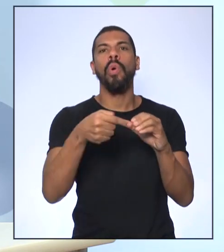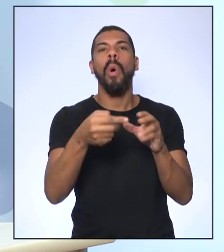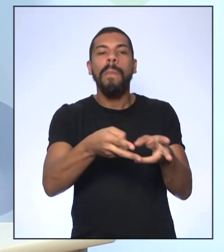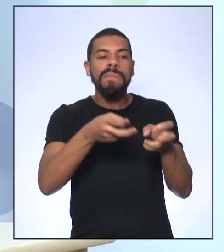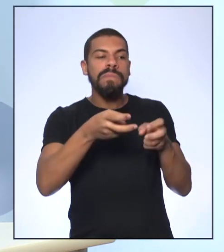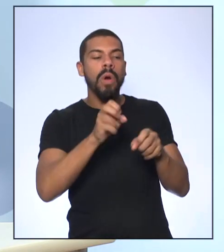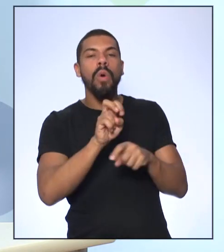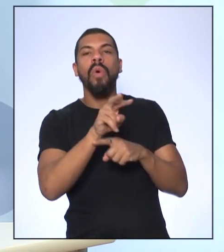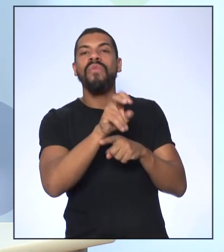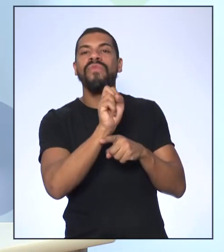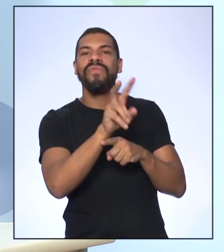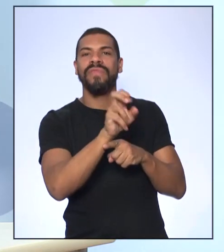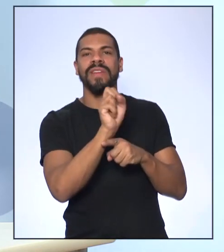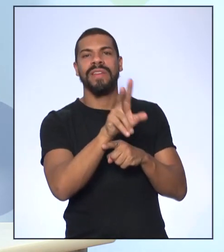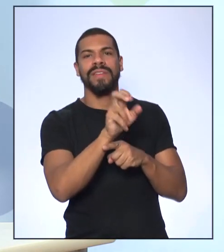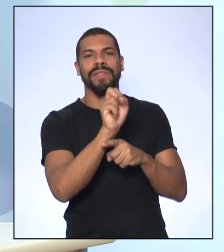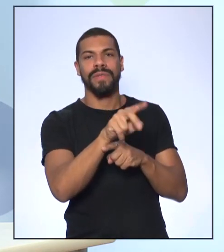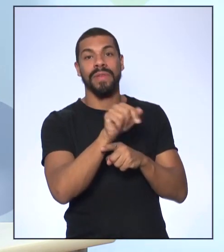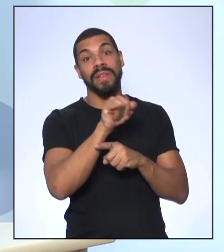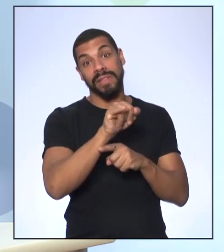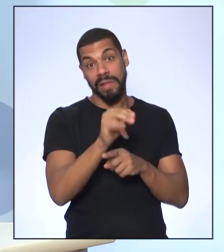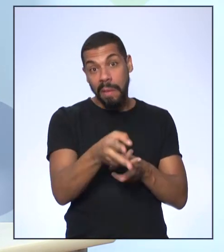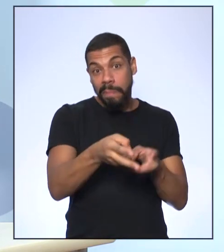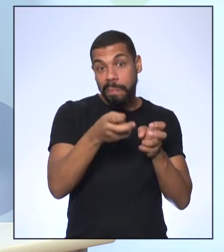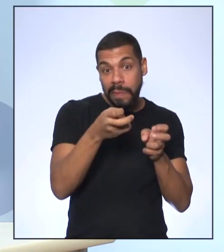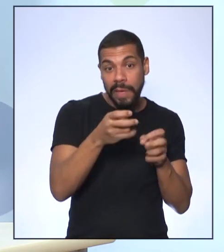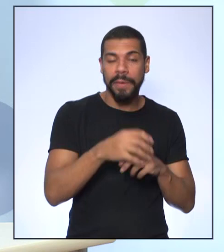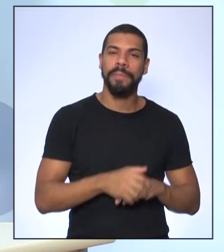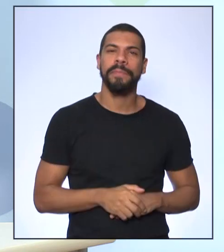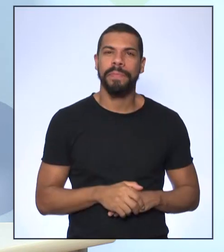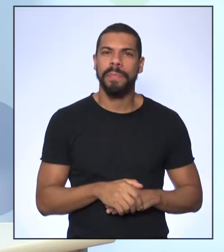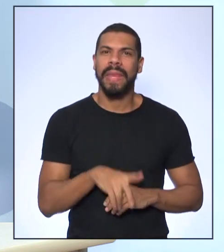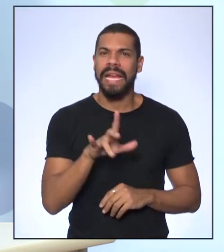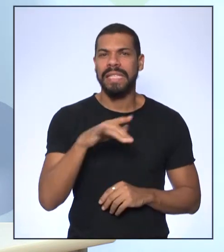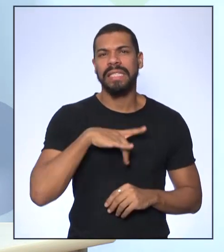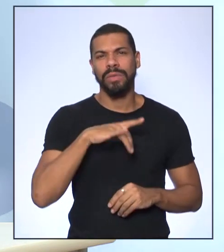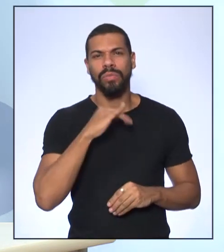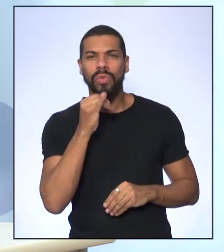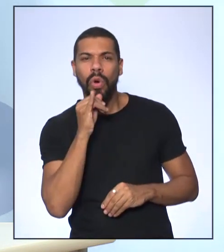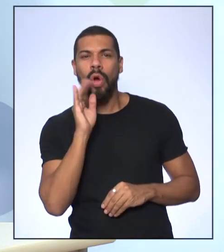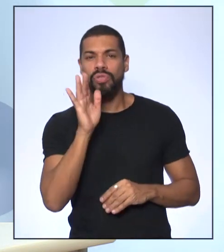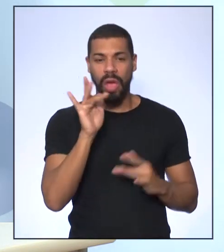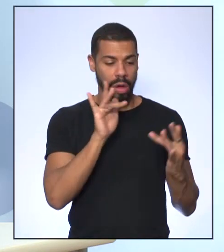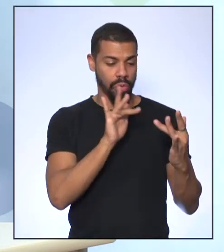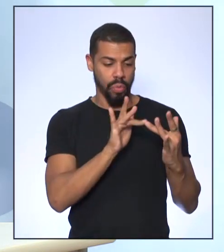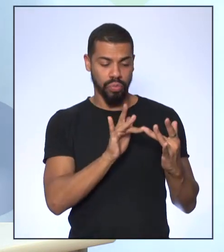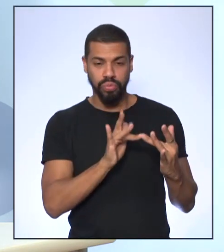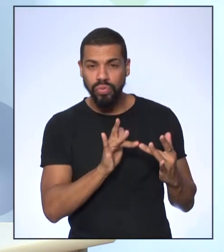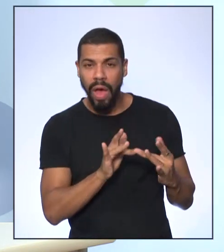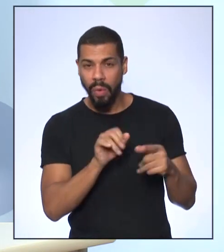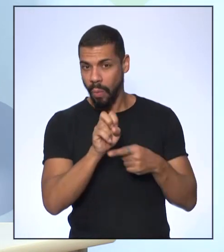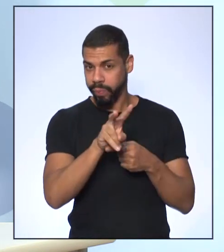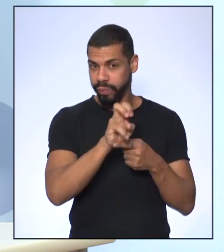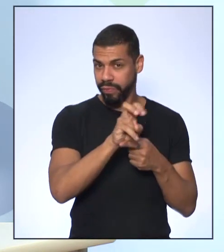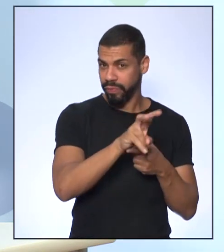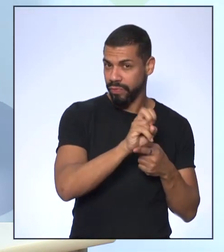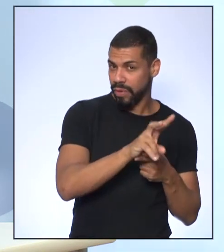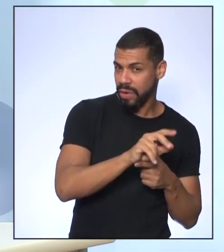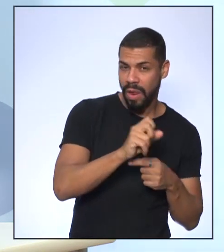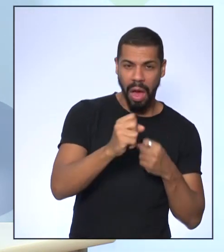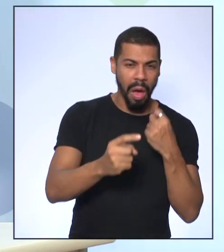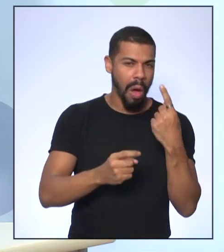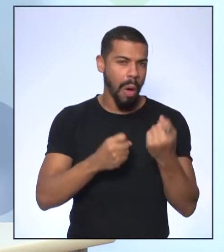qual que é a bactéria, caso ele consiga identificar, né, caso você já tenha tido contato com esse vírus, com essa bactéria, ou você tenha tido